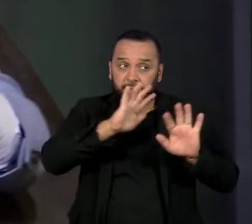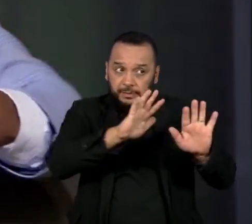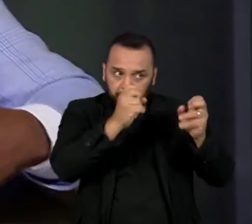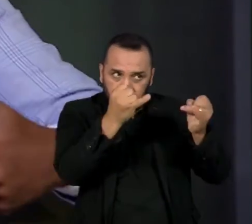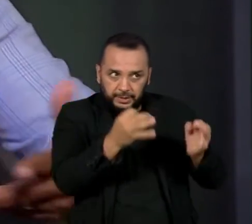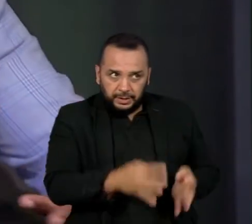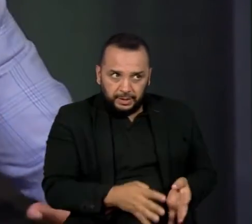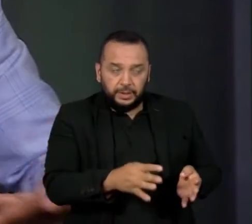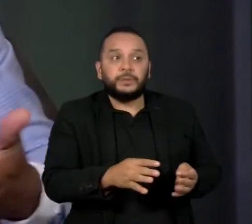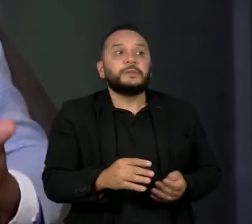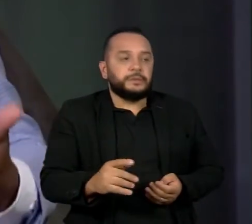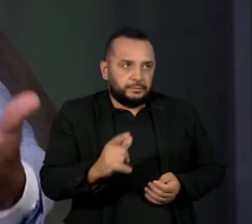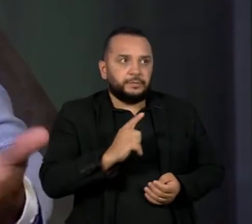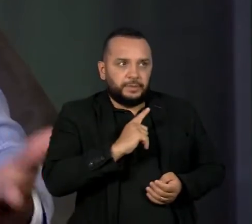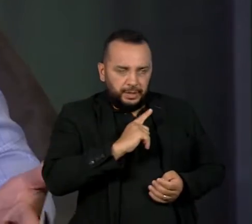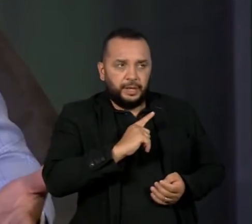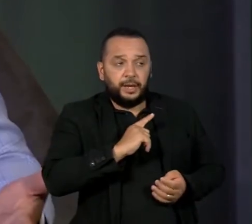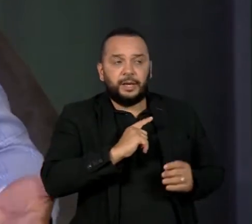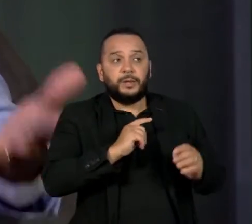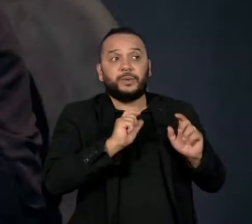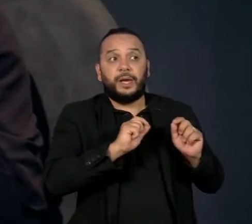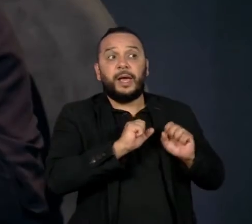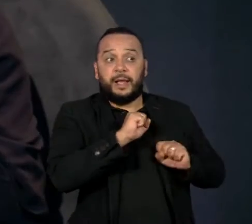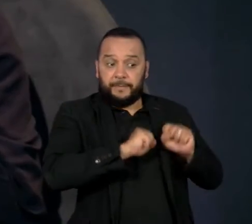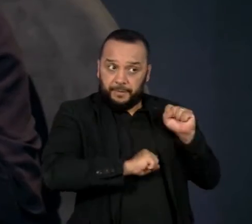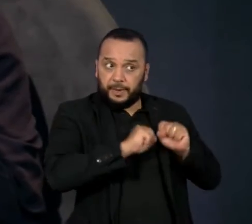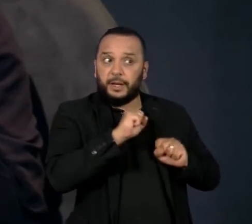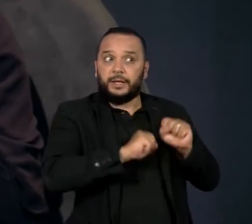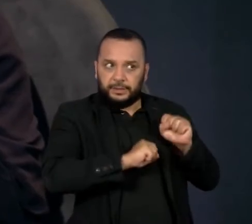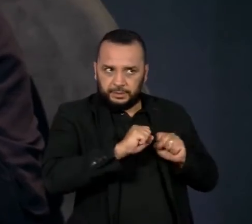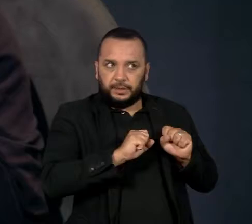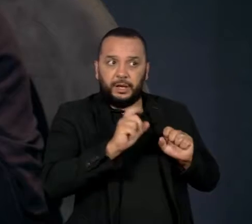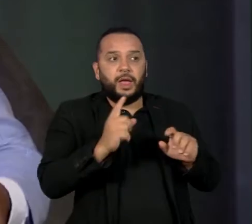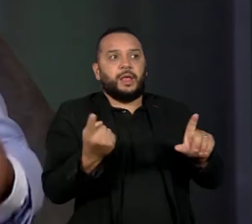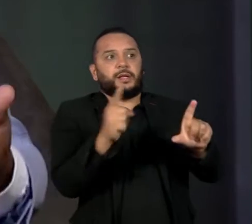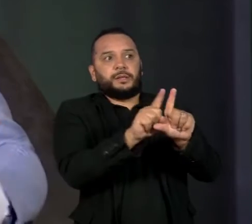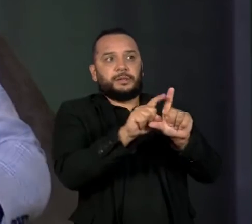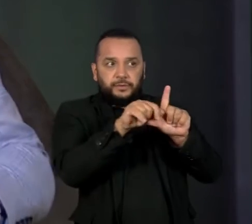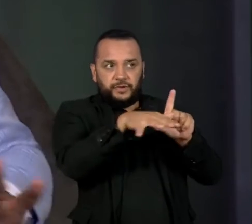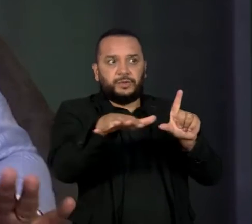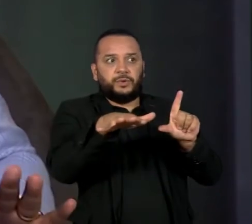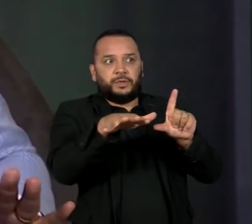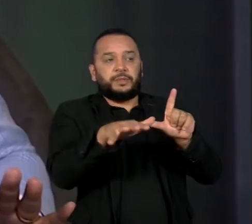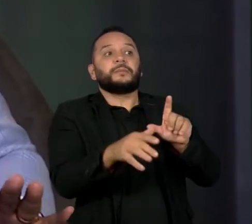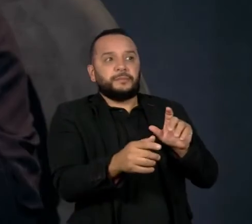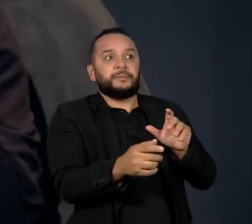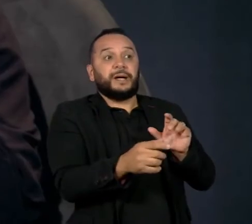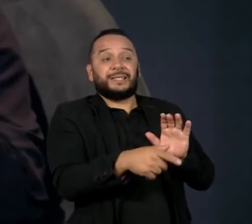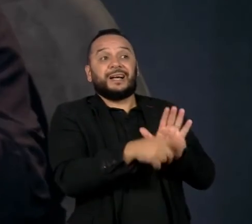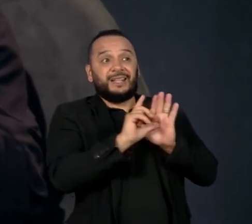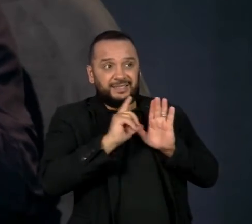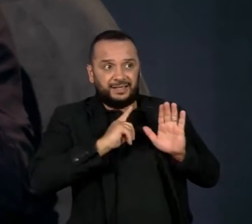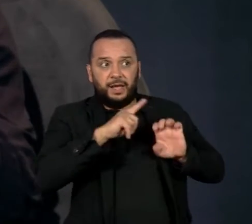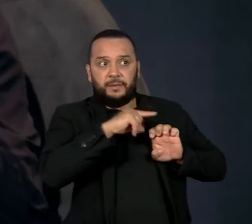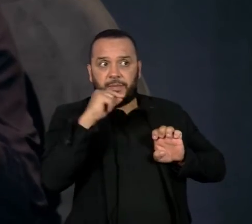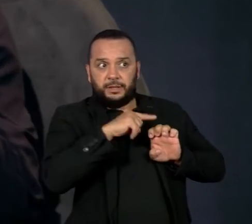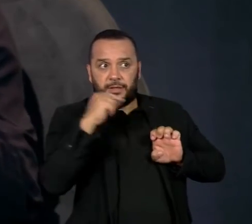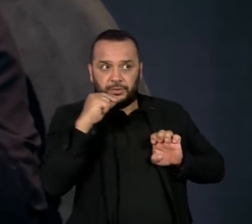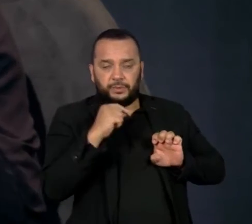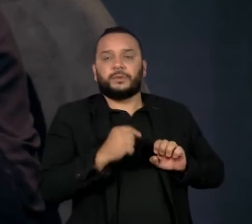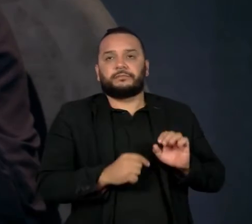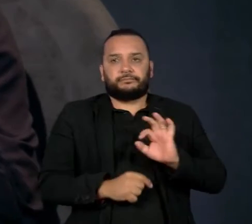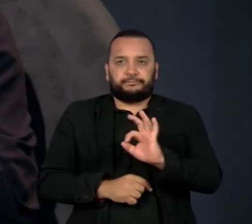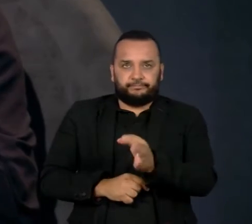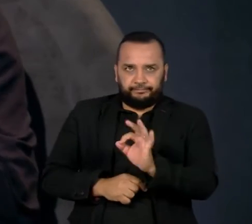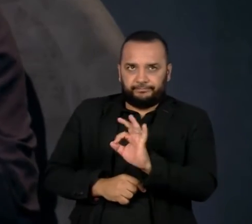de que tenha um empreendimento por trás de tudo isso. Exato, tanto quanto ser influenciador, tem que ser um empreendedor, não é isso? Exato. Então, para você gerar valor de